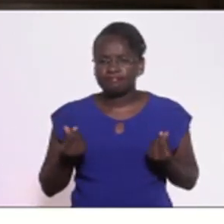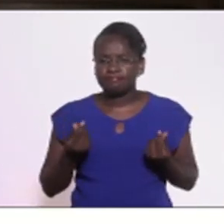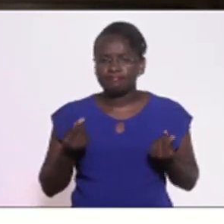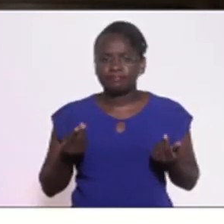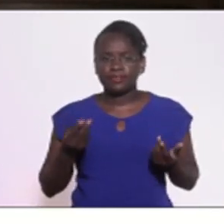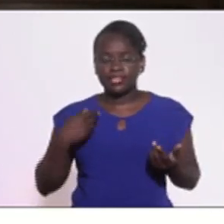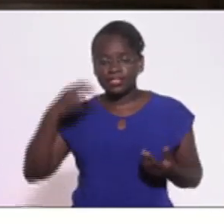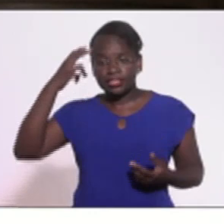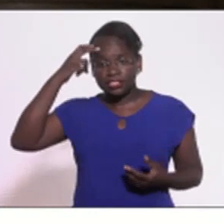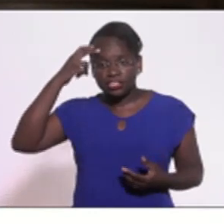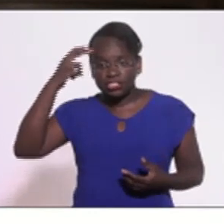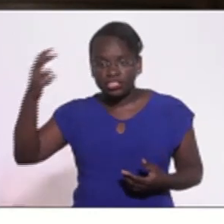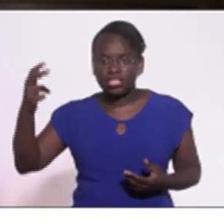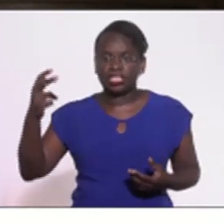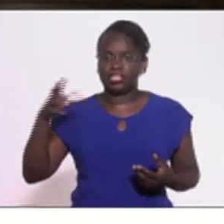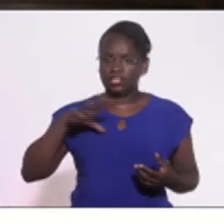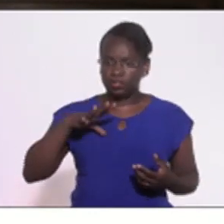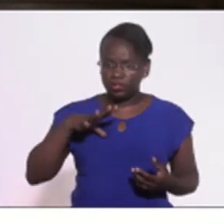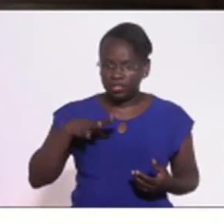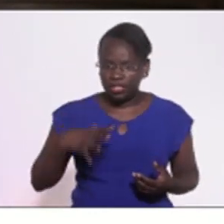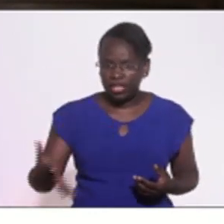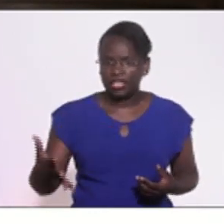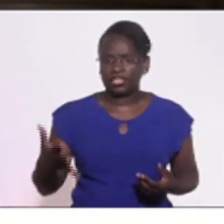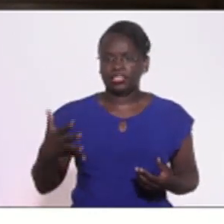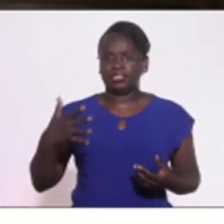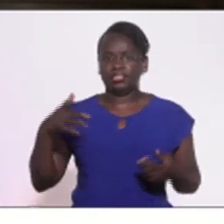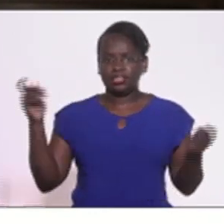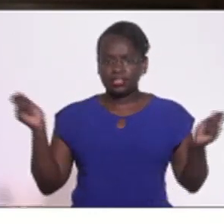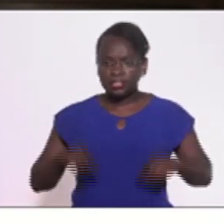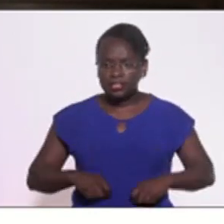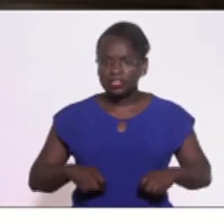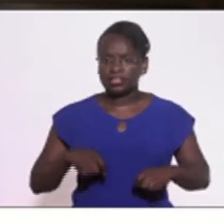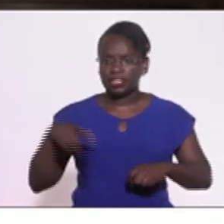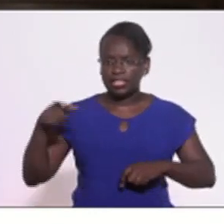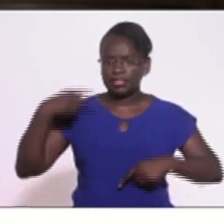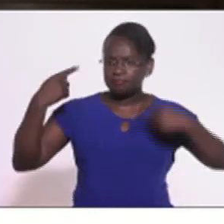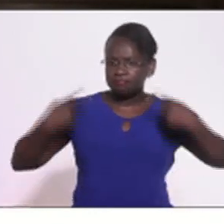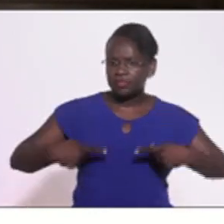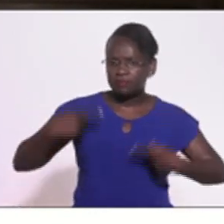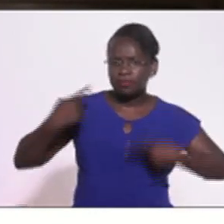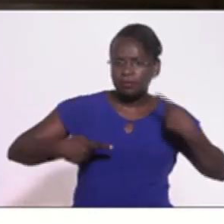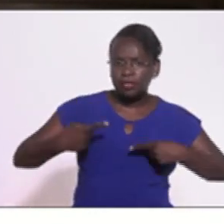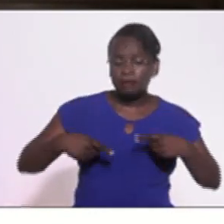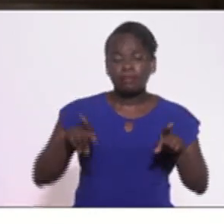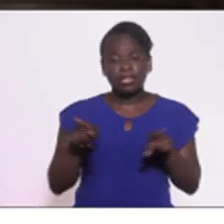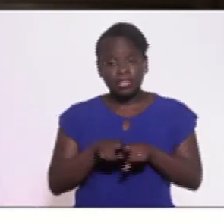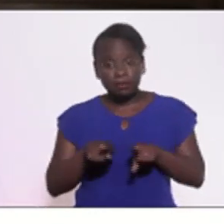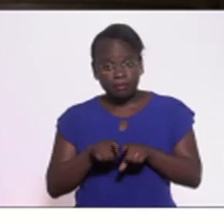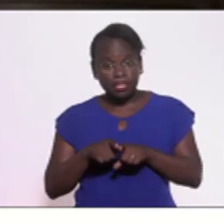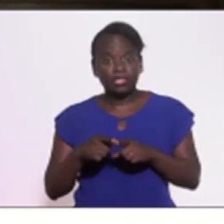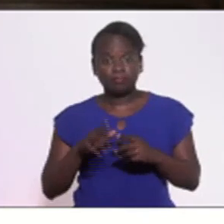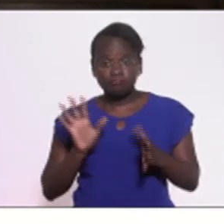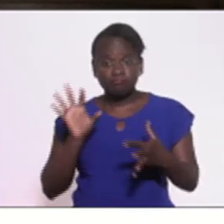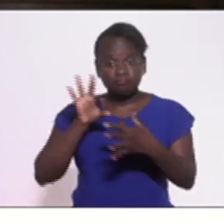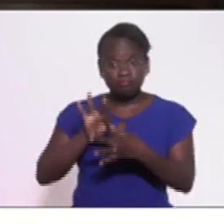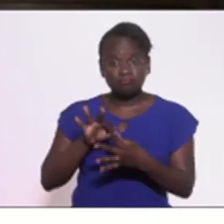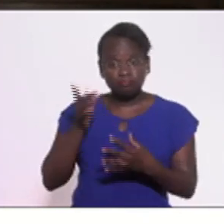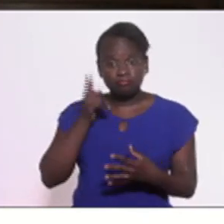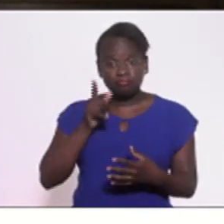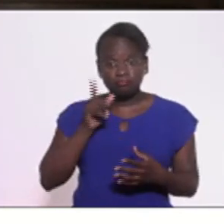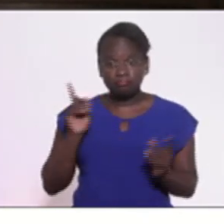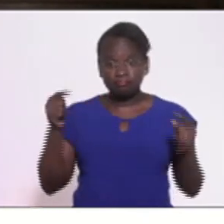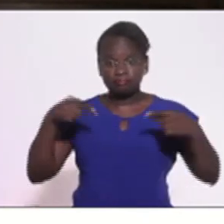a inteligência, com a coragem, com a capacidade de divergir e ao mesmo tempo convergir, não